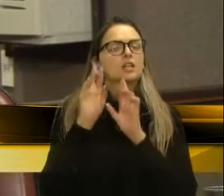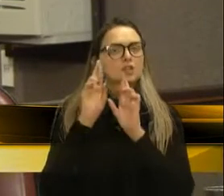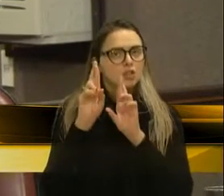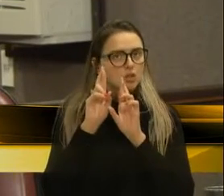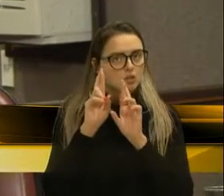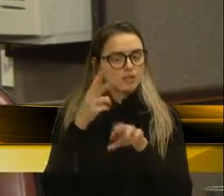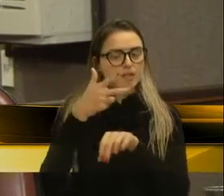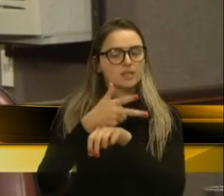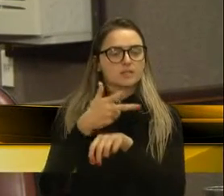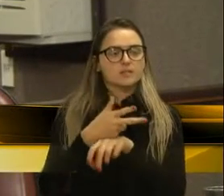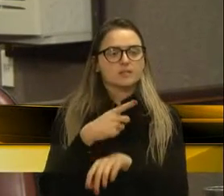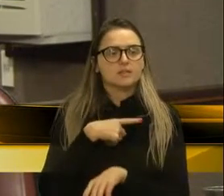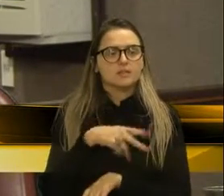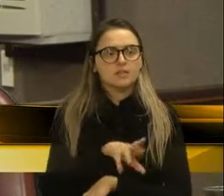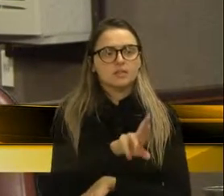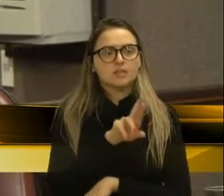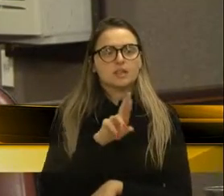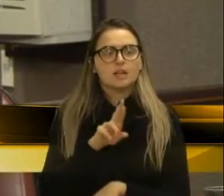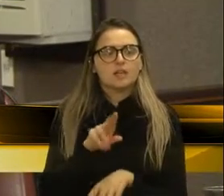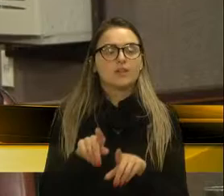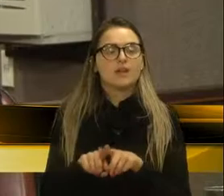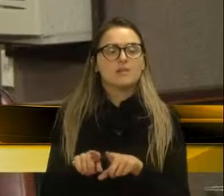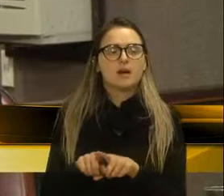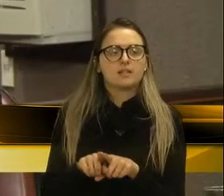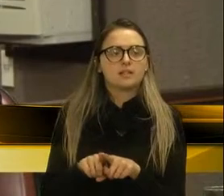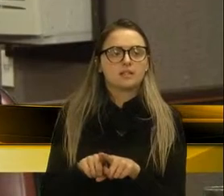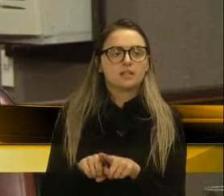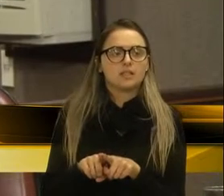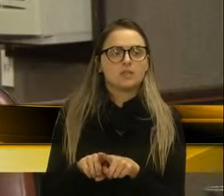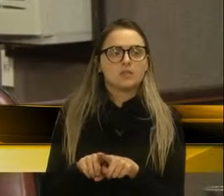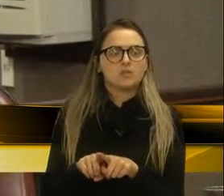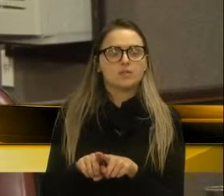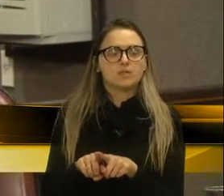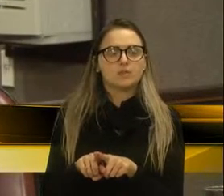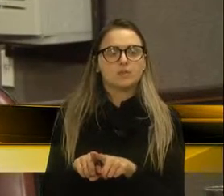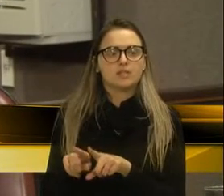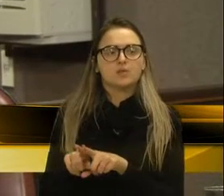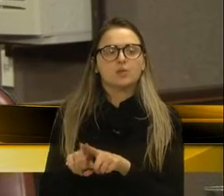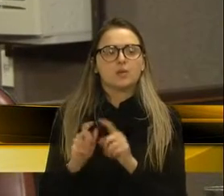venham quanto antes, enquanto estão, né, as salvas, porque daqui a pouco somem as